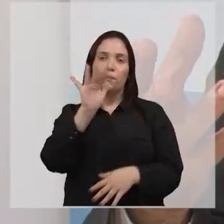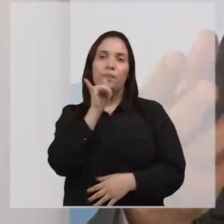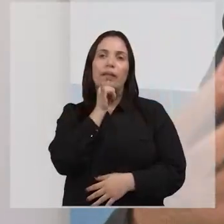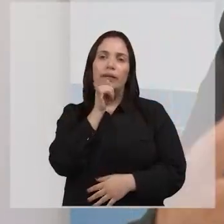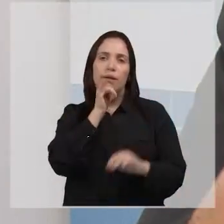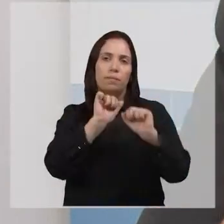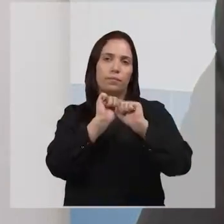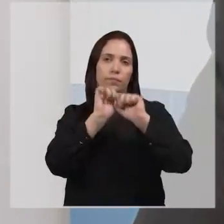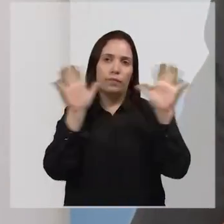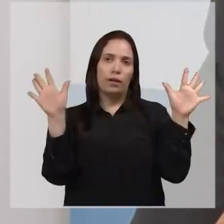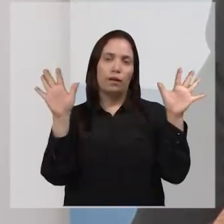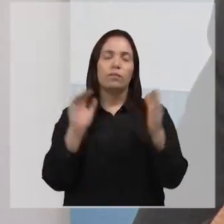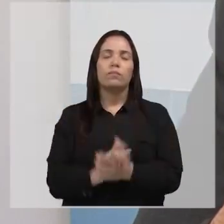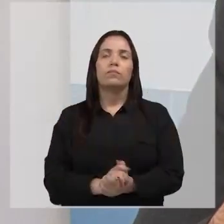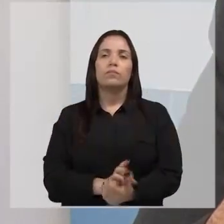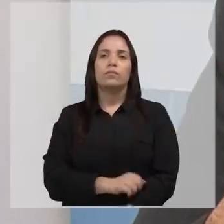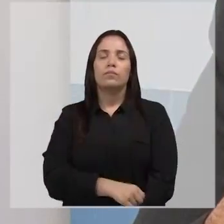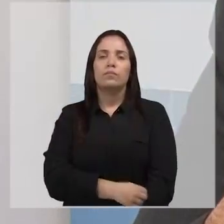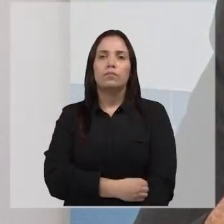claro. Um